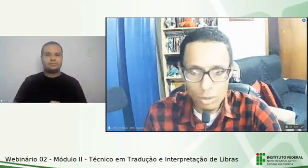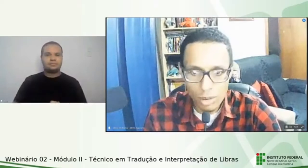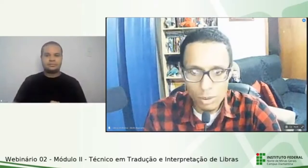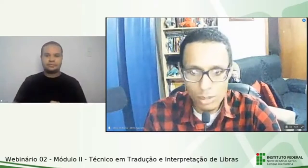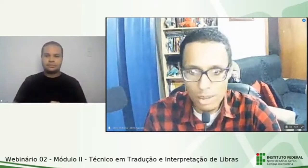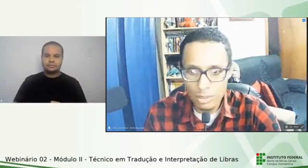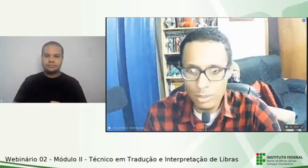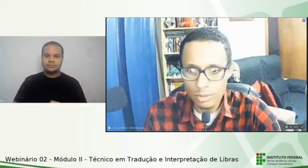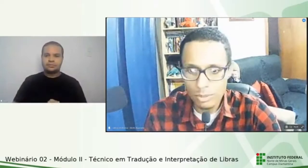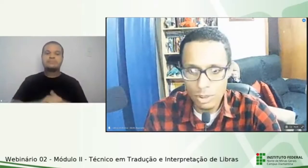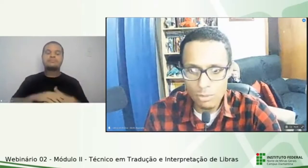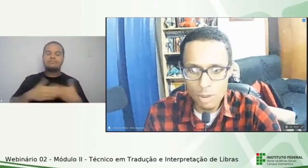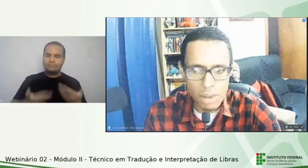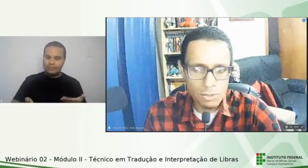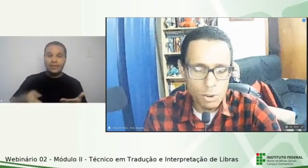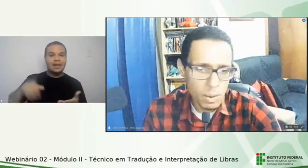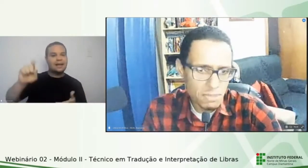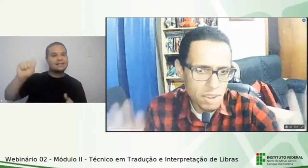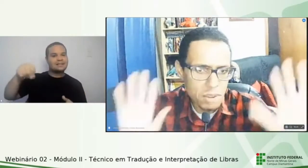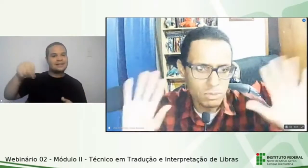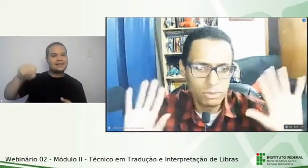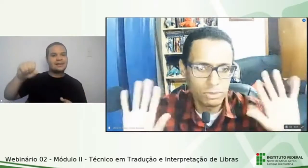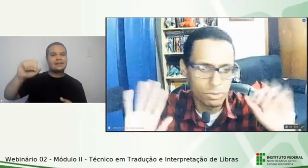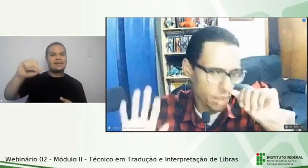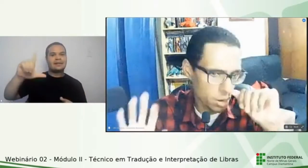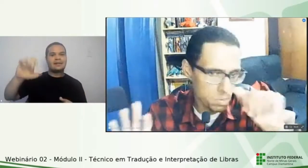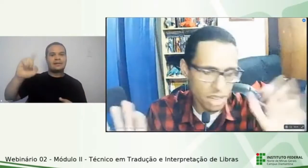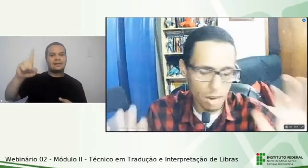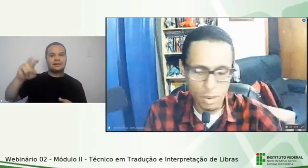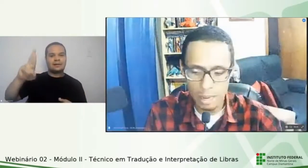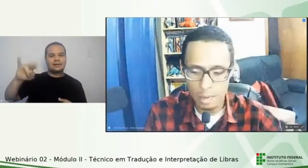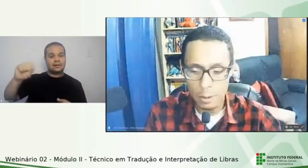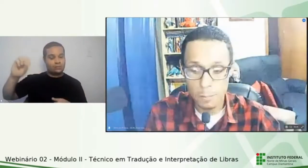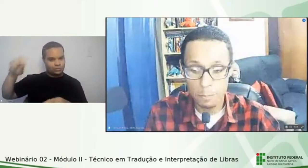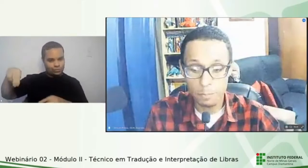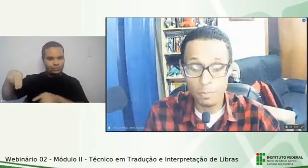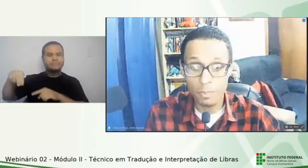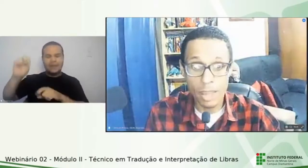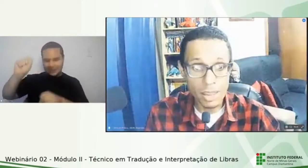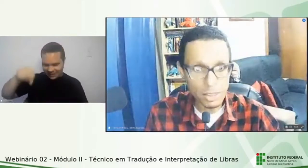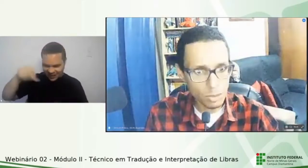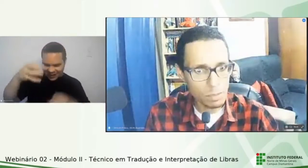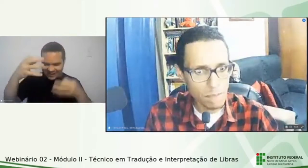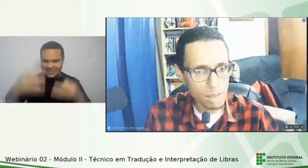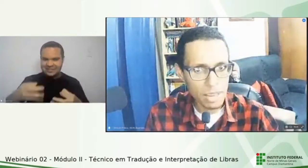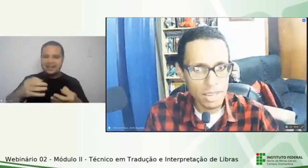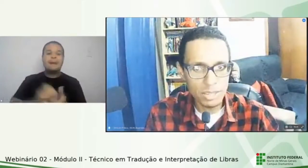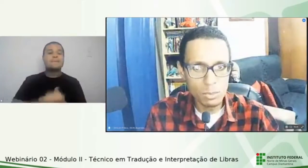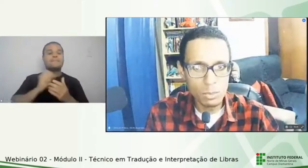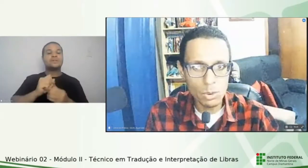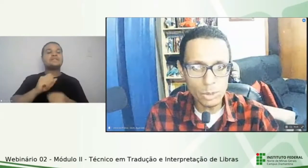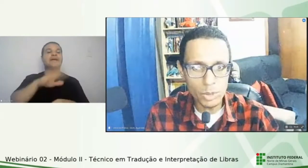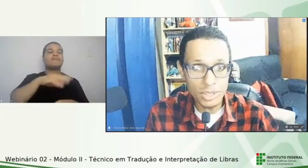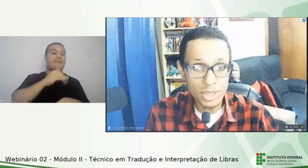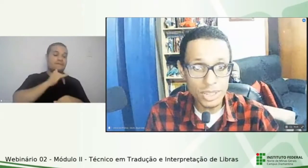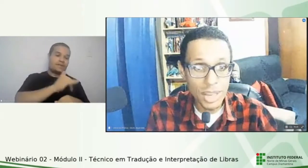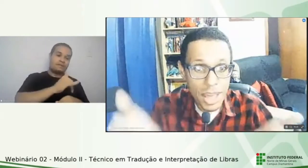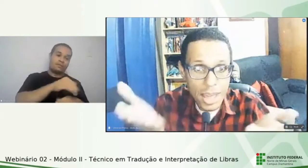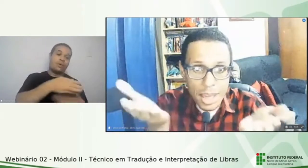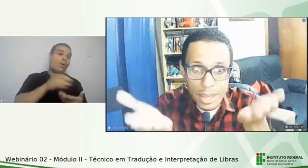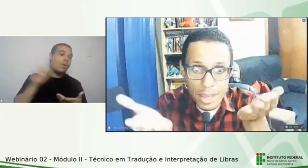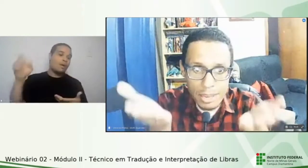isso, Lerison, só informar que foi um palavrão. Você vai combinar com ele. Isso também é uma questão muito assim